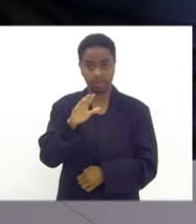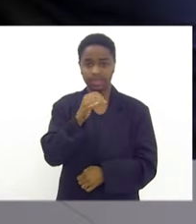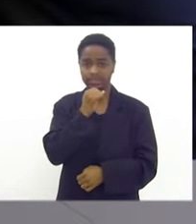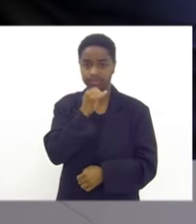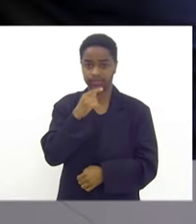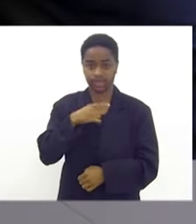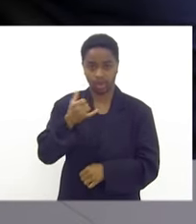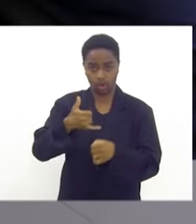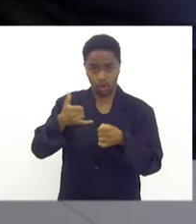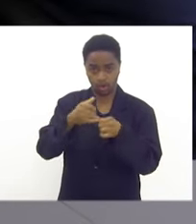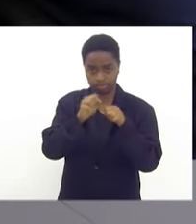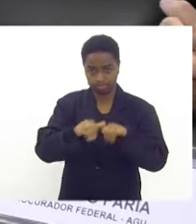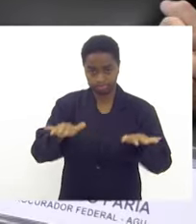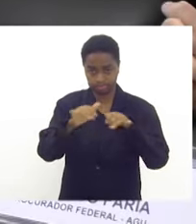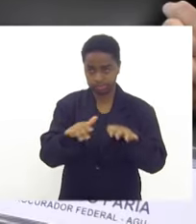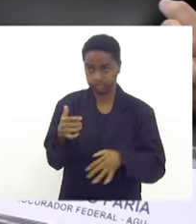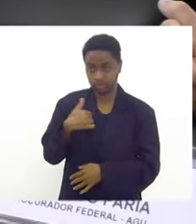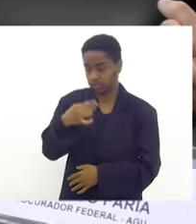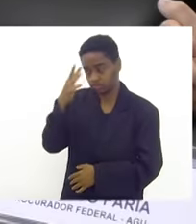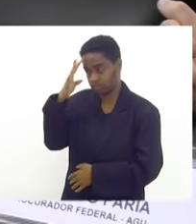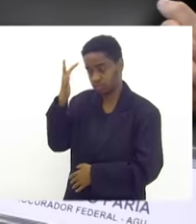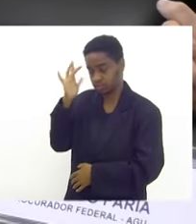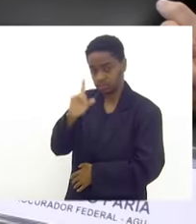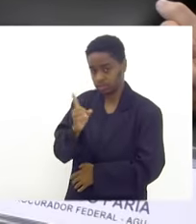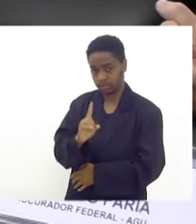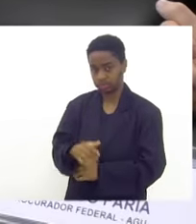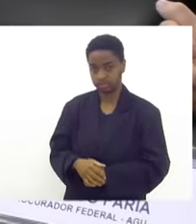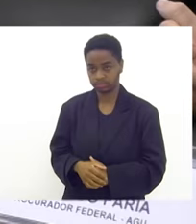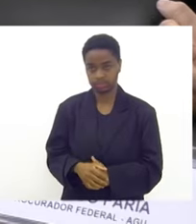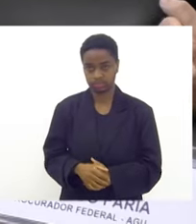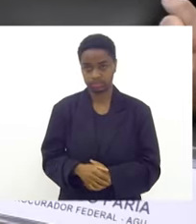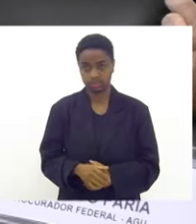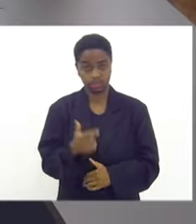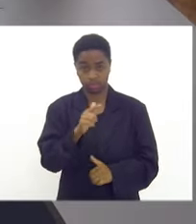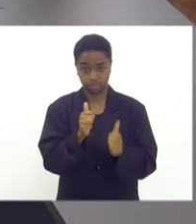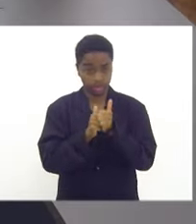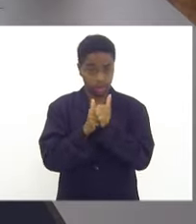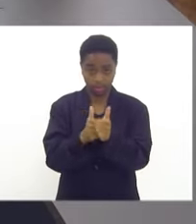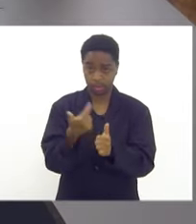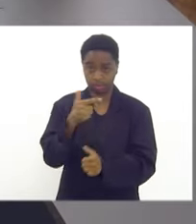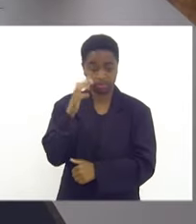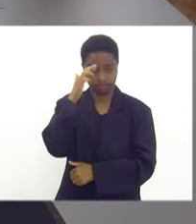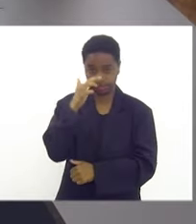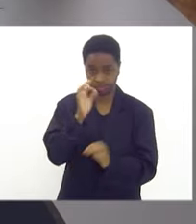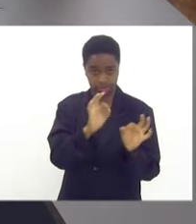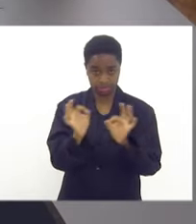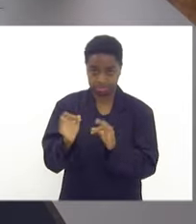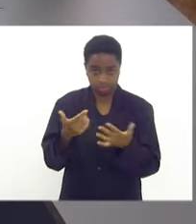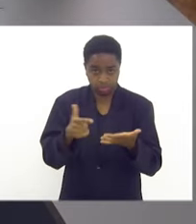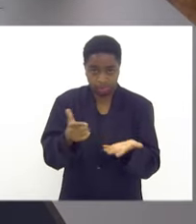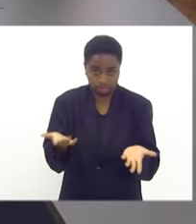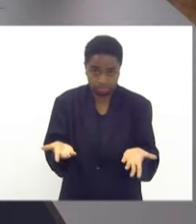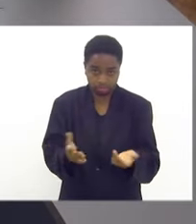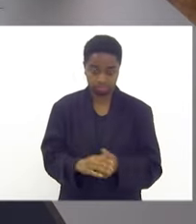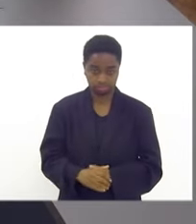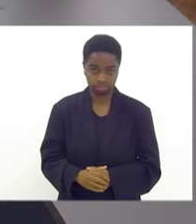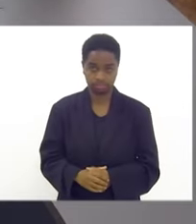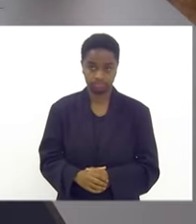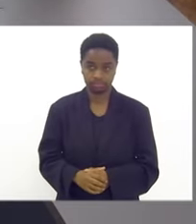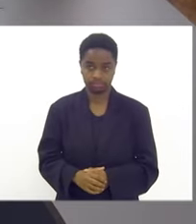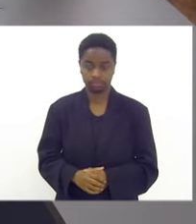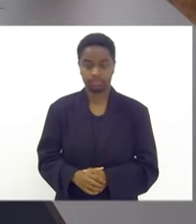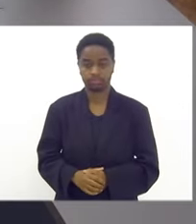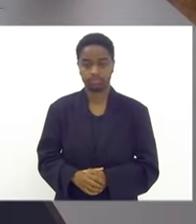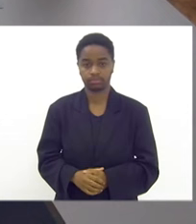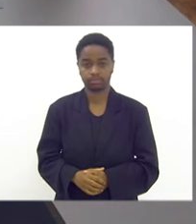vazando óo não tenho conhecimento pois não tem fiscalização não tem fiscalização quer não quero deputada